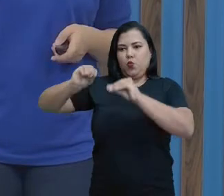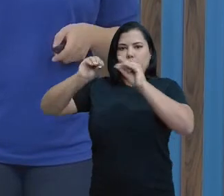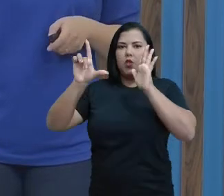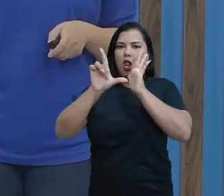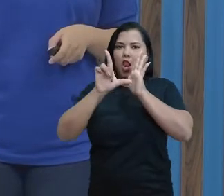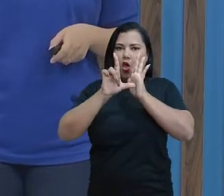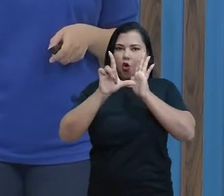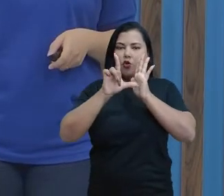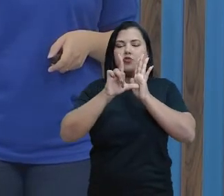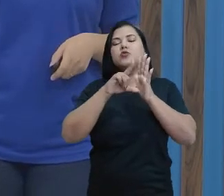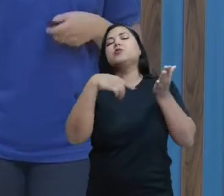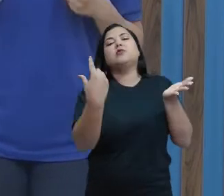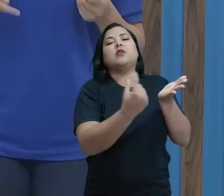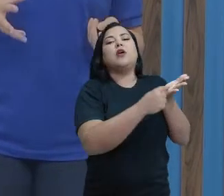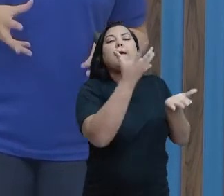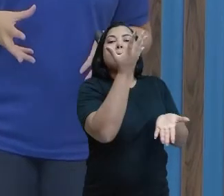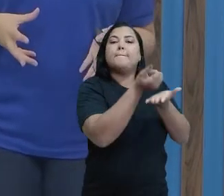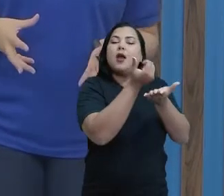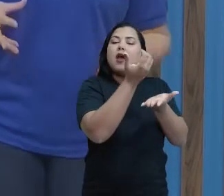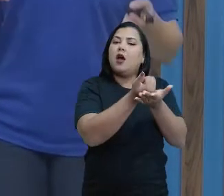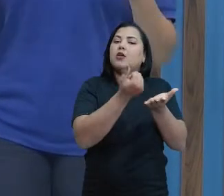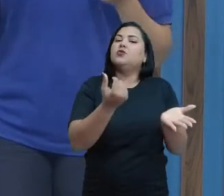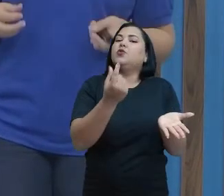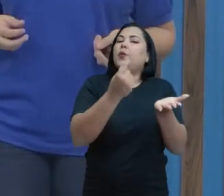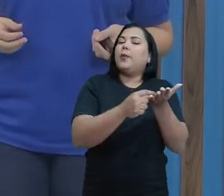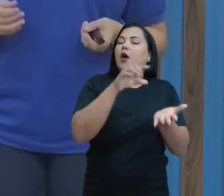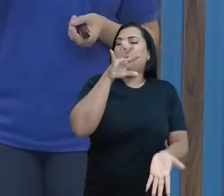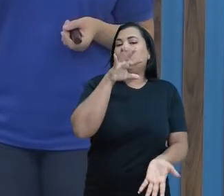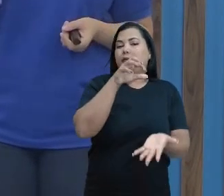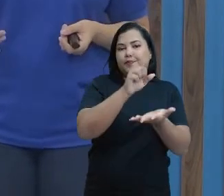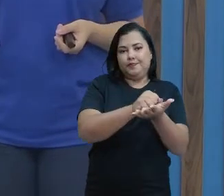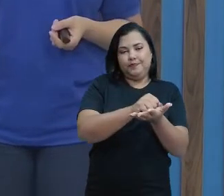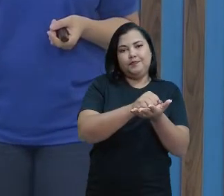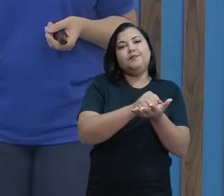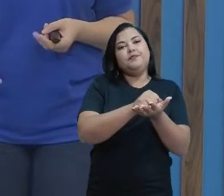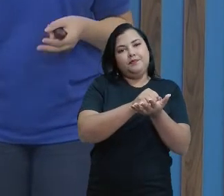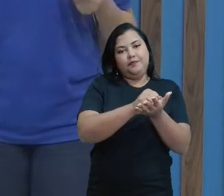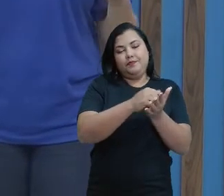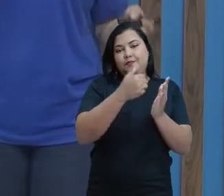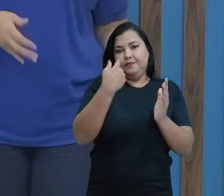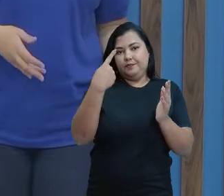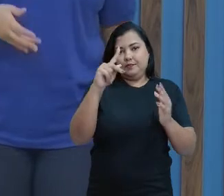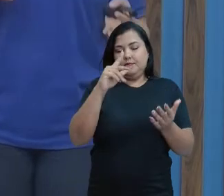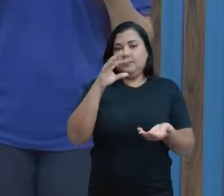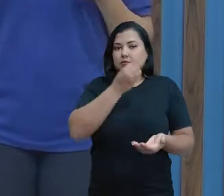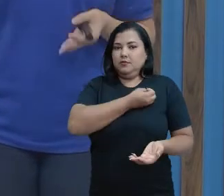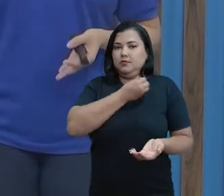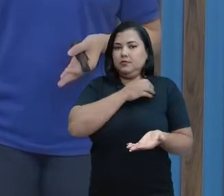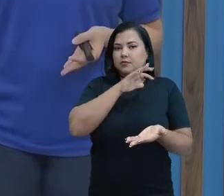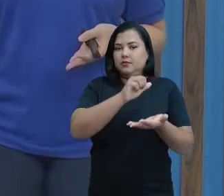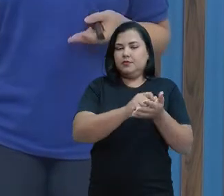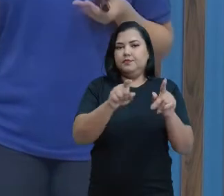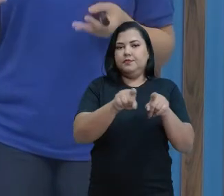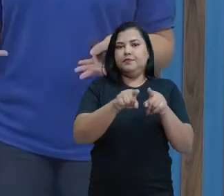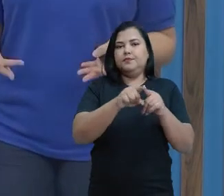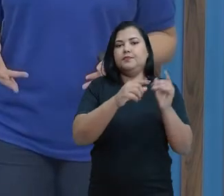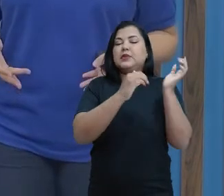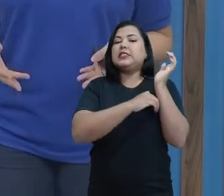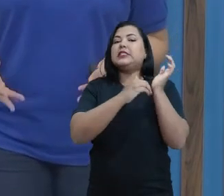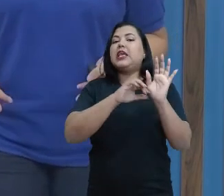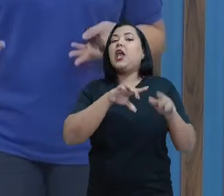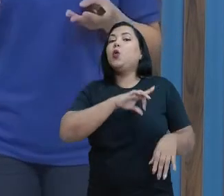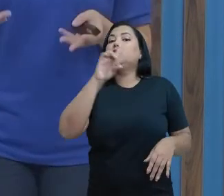para a lojinha do aplicativo. Depois, quando você fizer o download, você acessa colocando a sua matrícula e a senha é a data